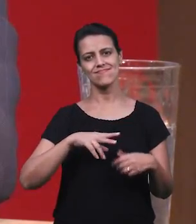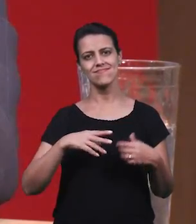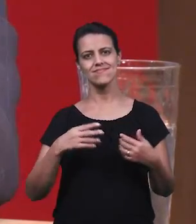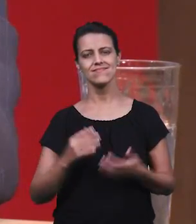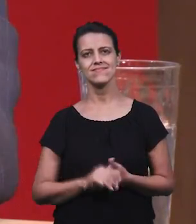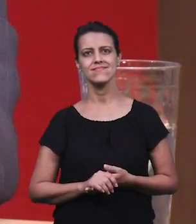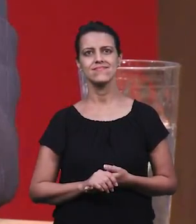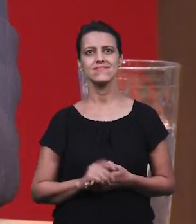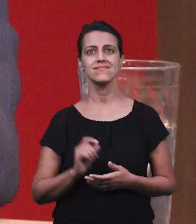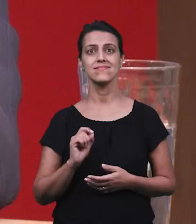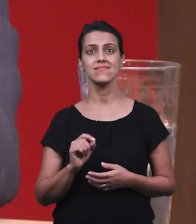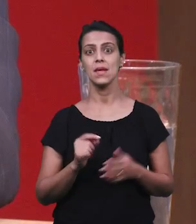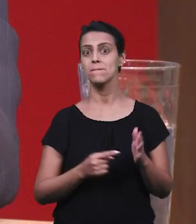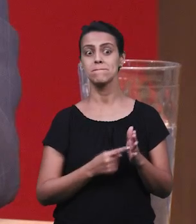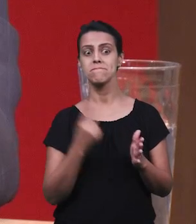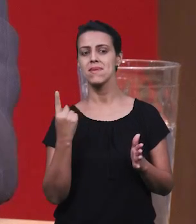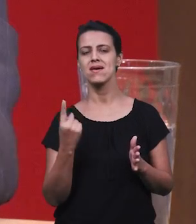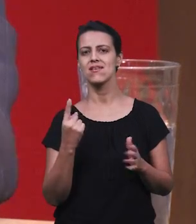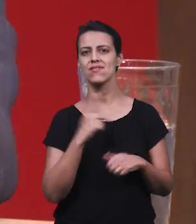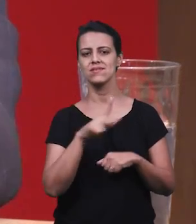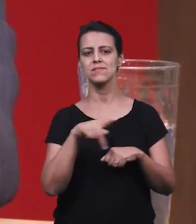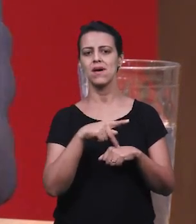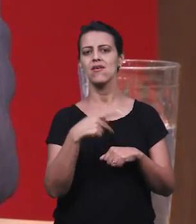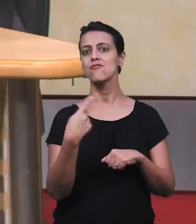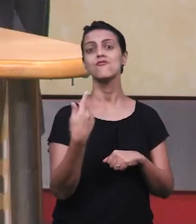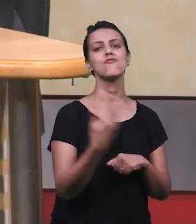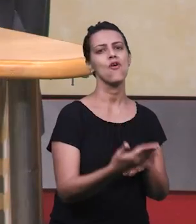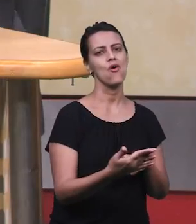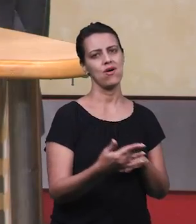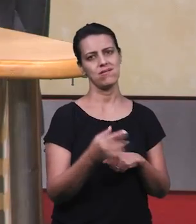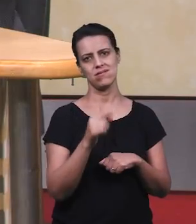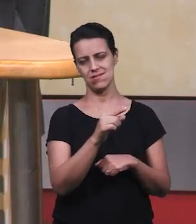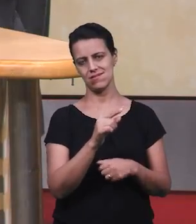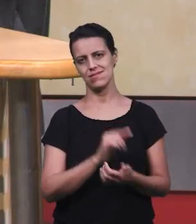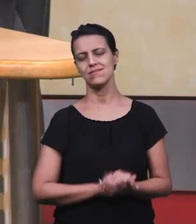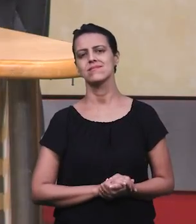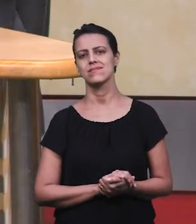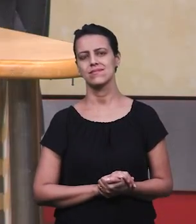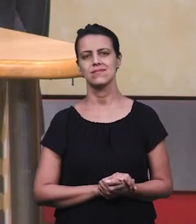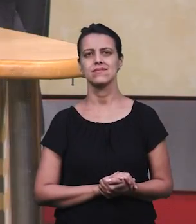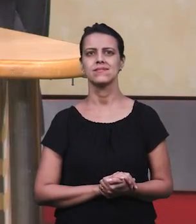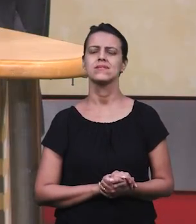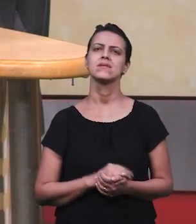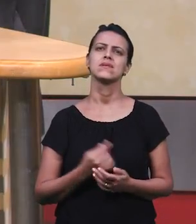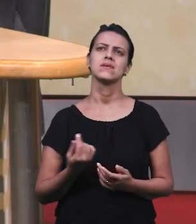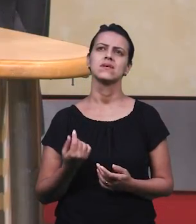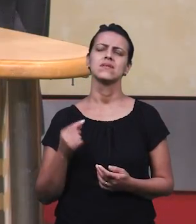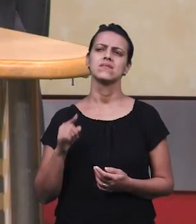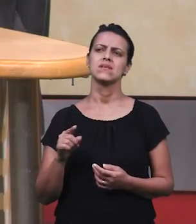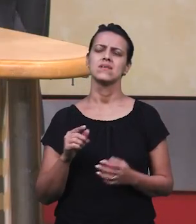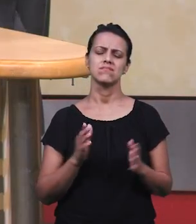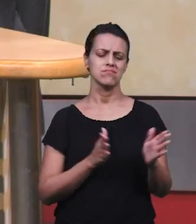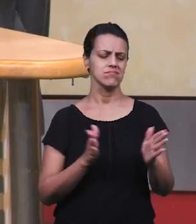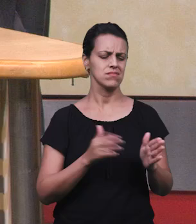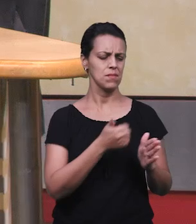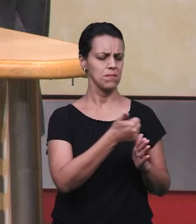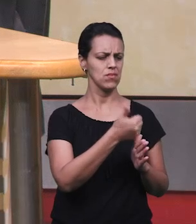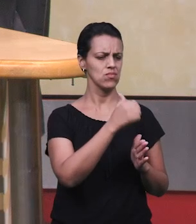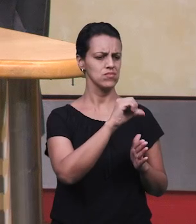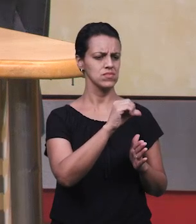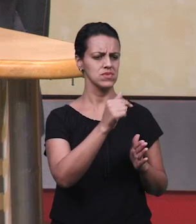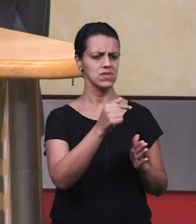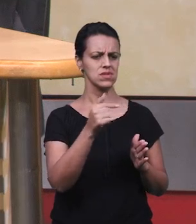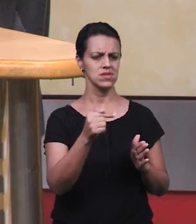a nossa primeira experiência fora do Brasil. Você falou nesse período entre